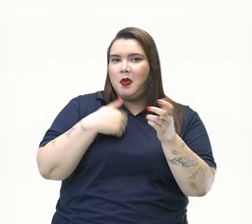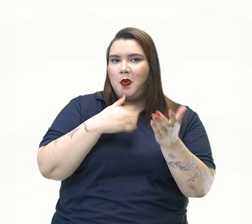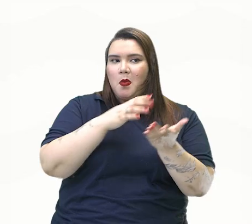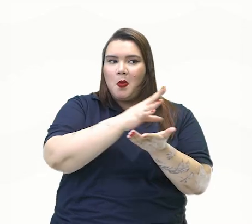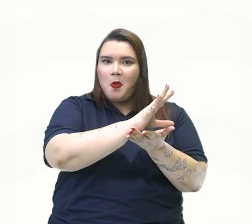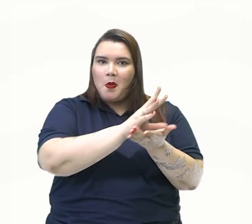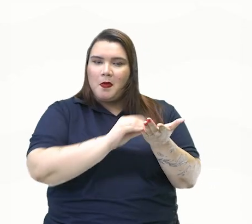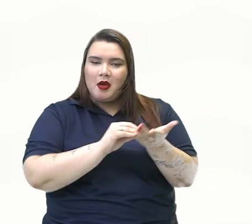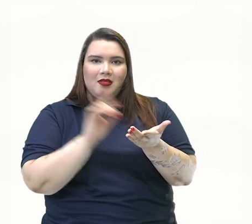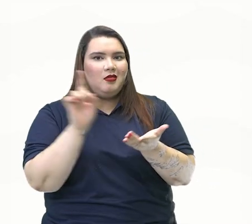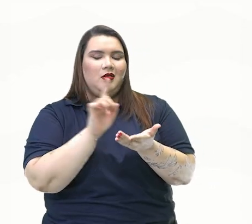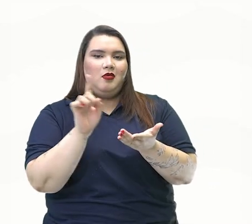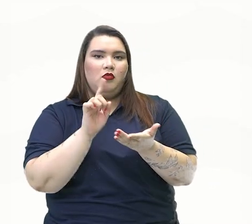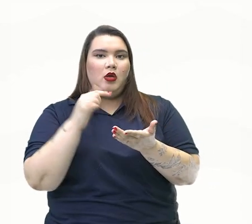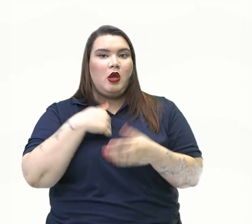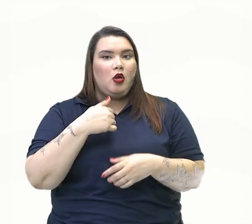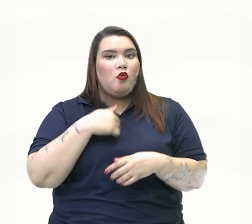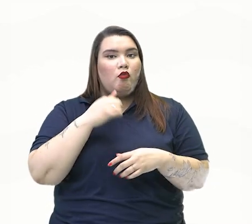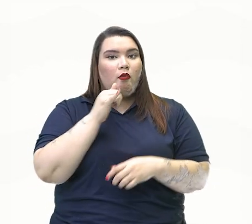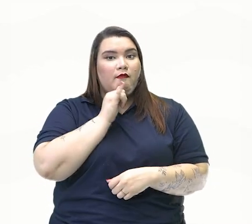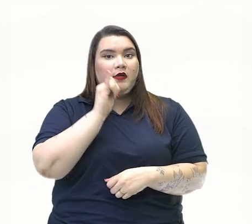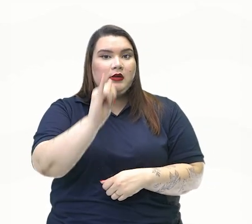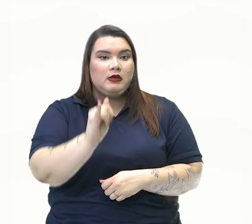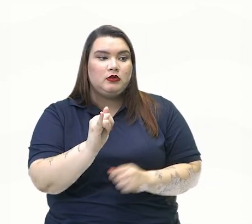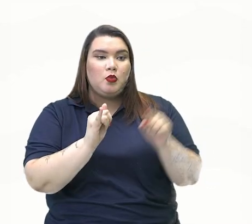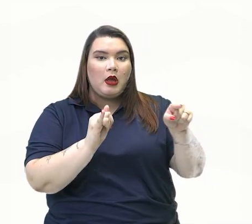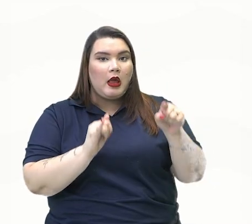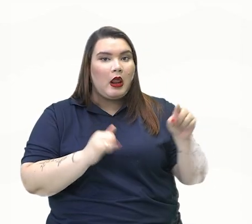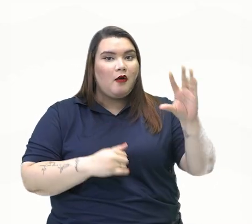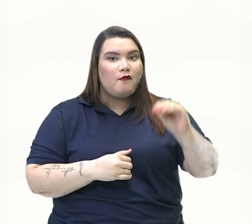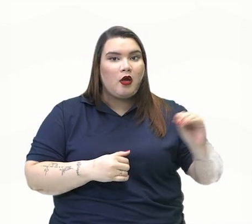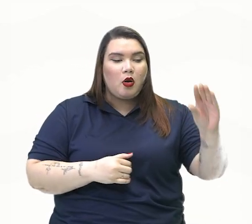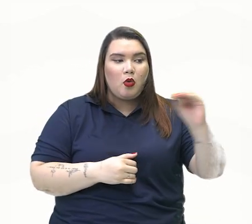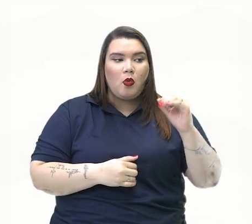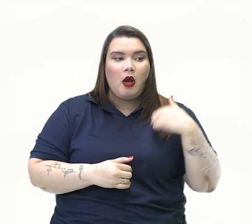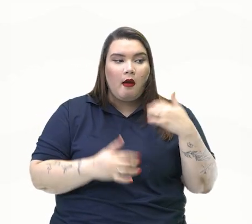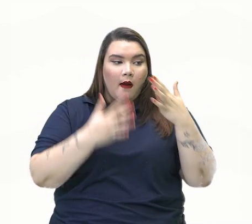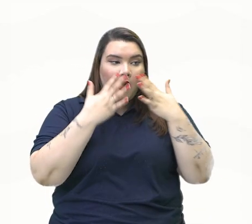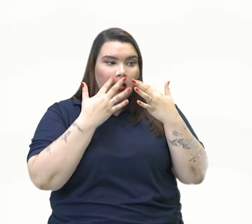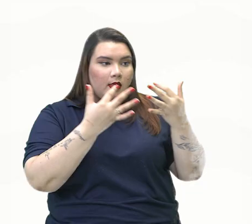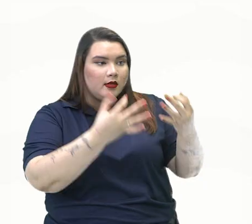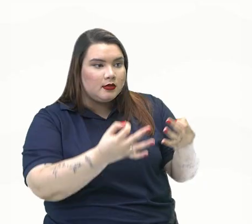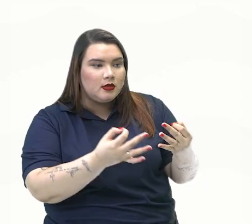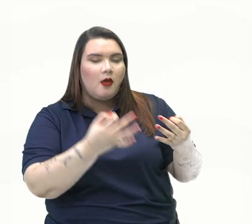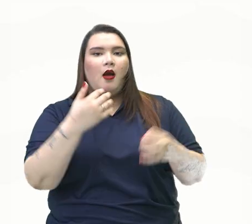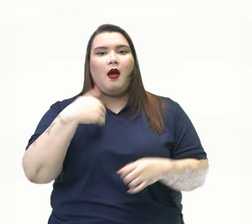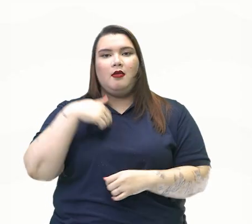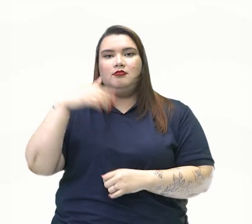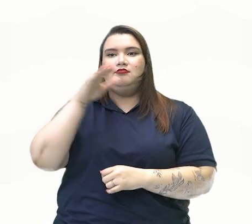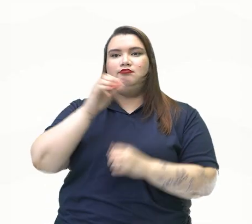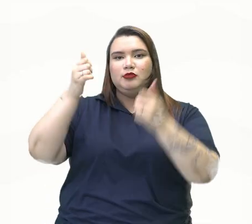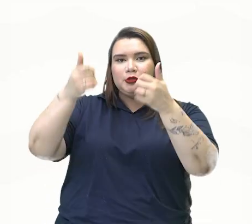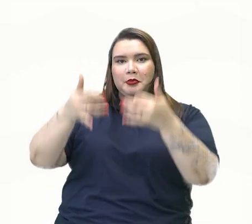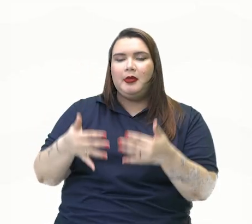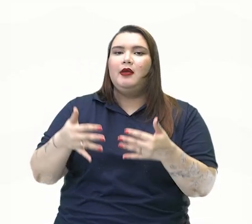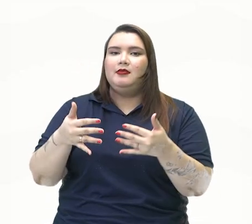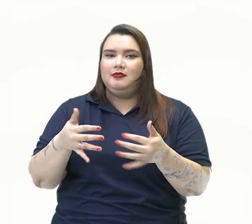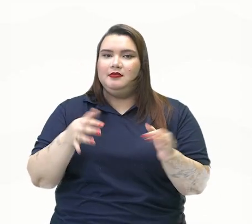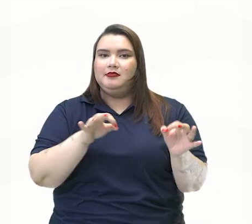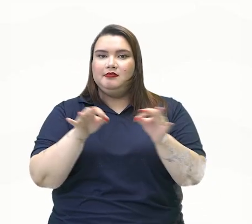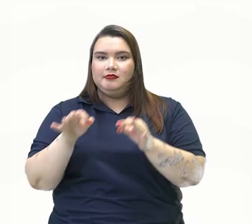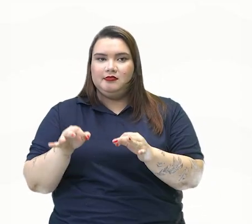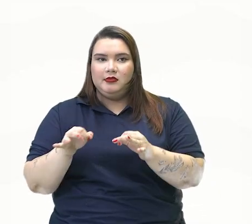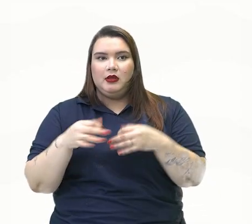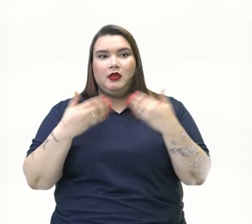falou, não exatamente com as mesmas palavras. No primeiro exemplo, eu faço questão, né, de deixar claro que eu estou